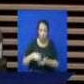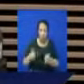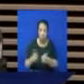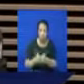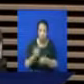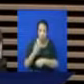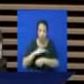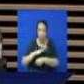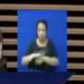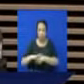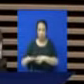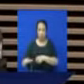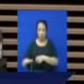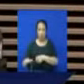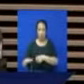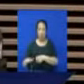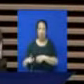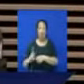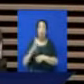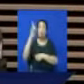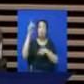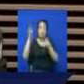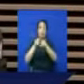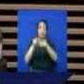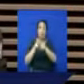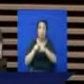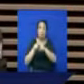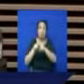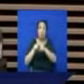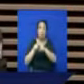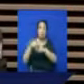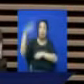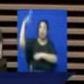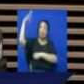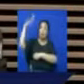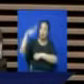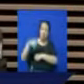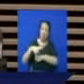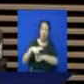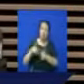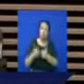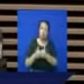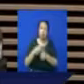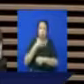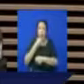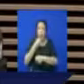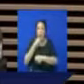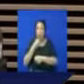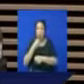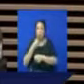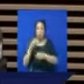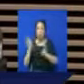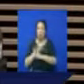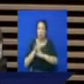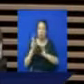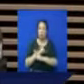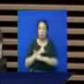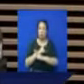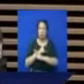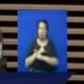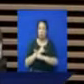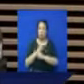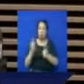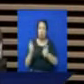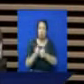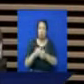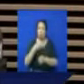à posição de homem para dizer que Ele nos ama e Ele quer ter relacionamento, Ele quer ter intimidade com os homens que creem nele e